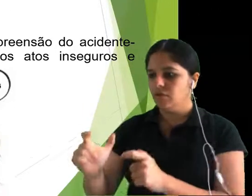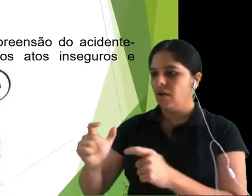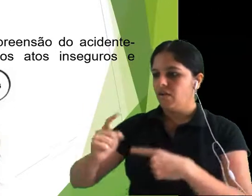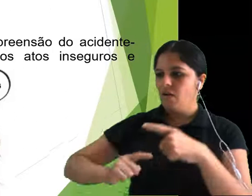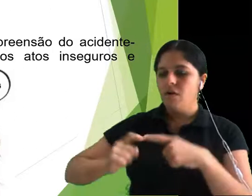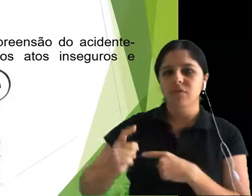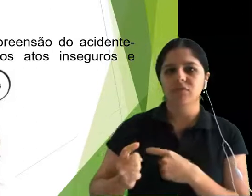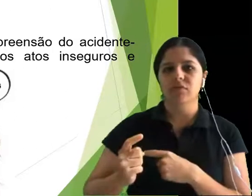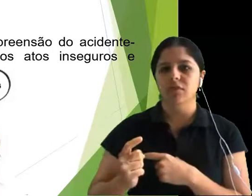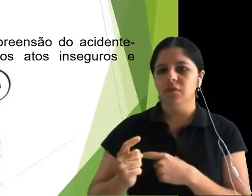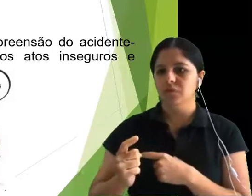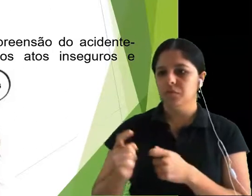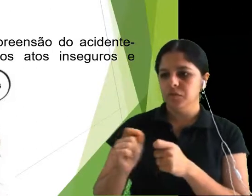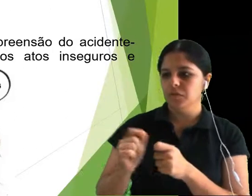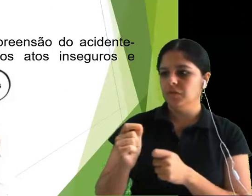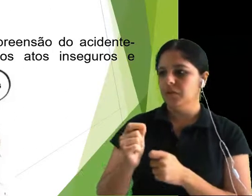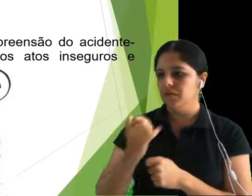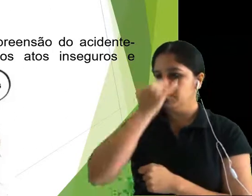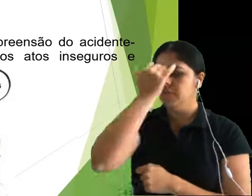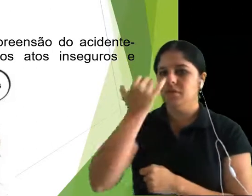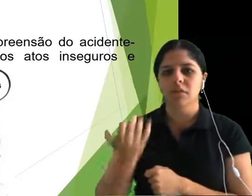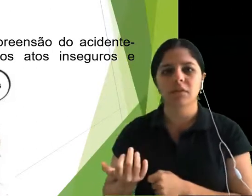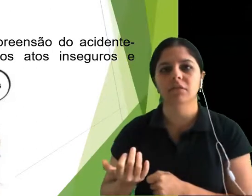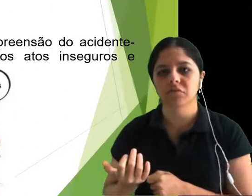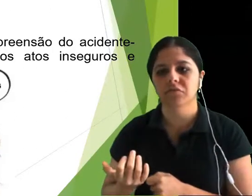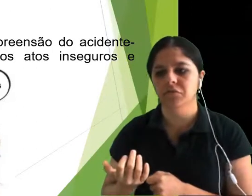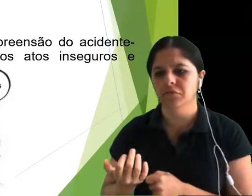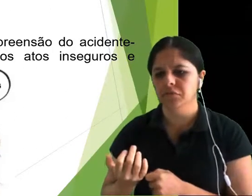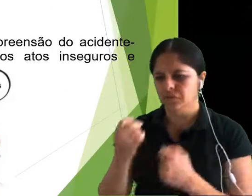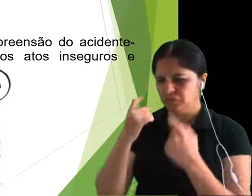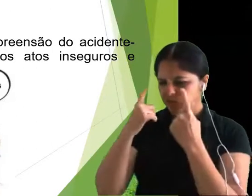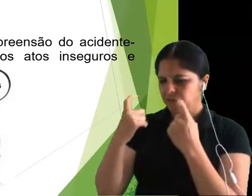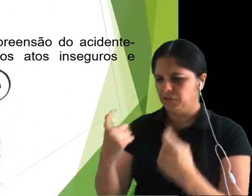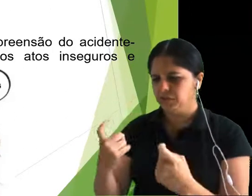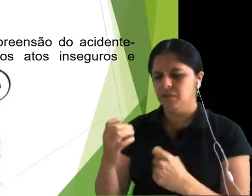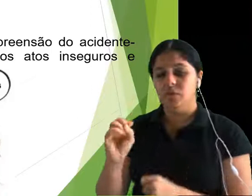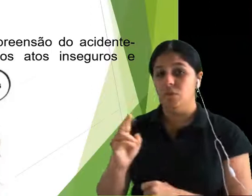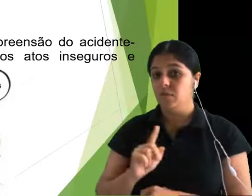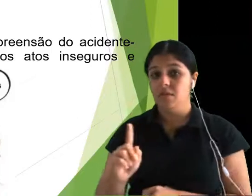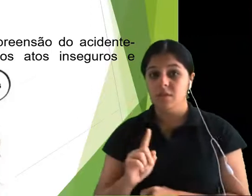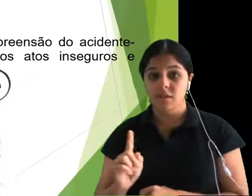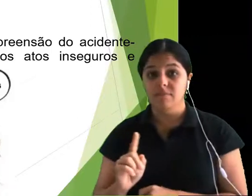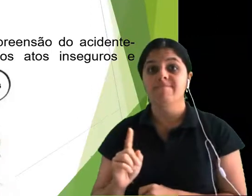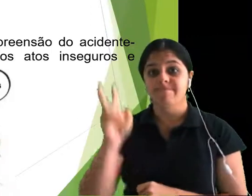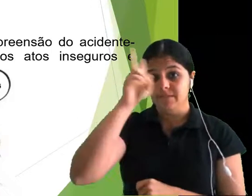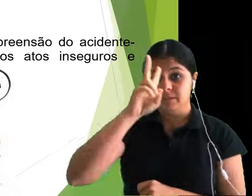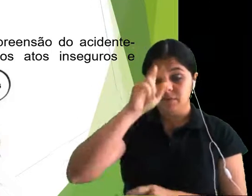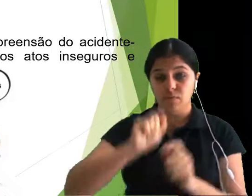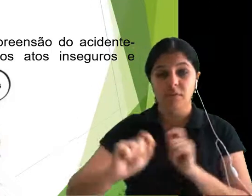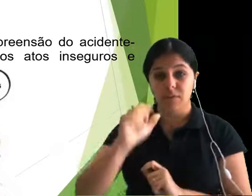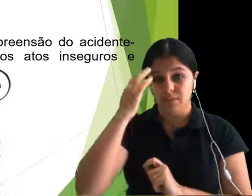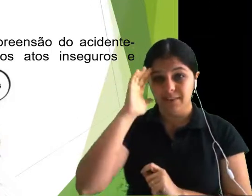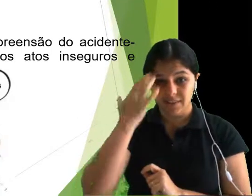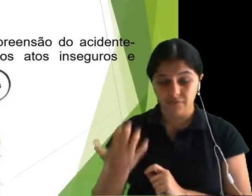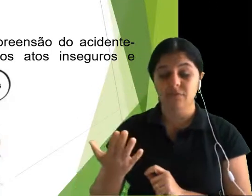agente lesivo, né? A coisa que machucou a pessoa, seja esse contato violento ou não. Então, é importante lembrar que a boa